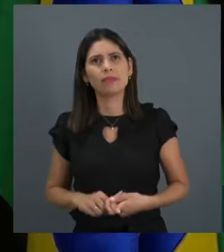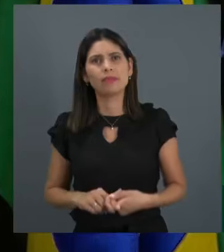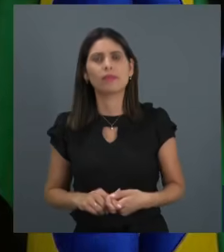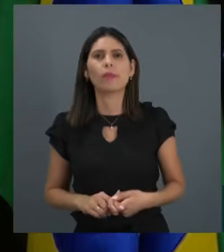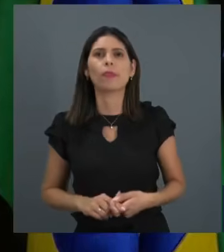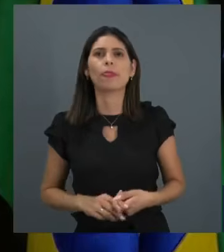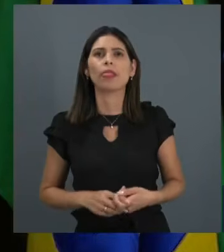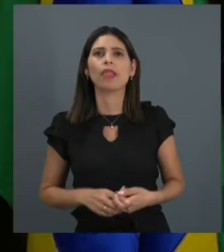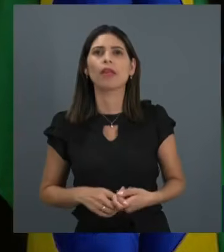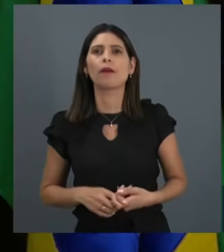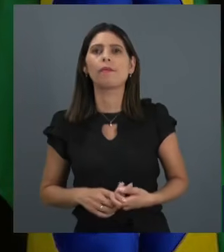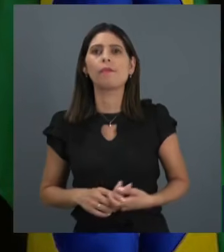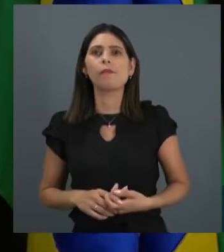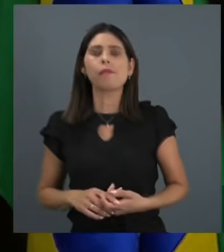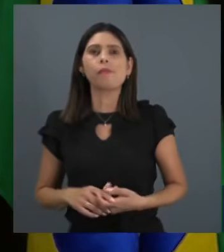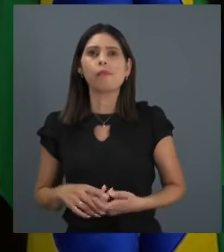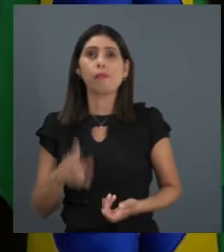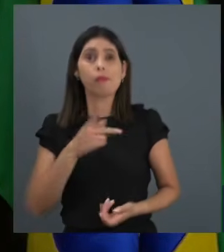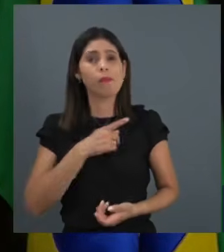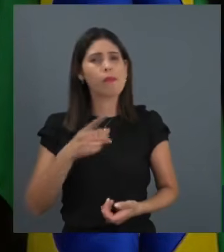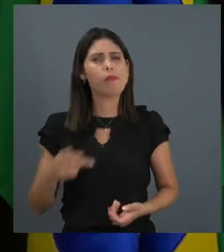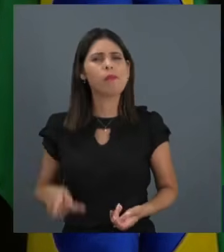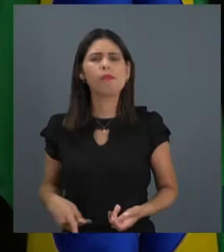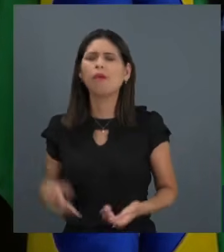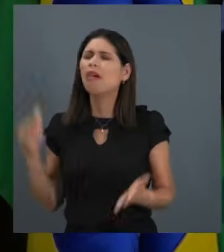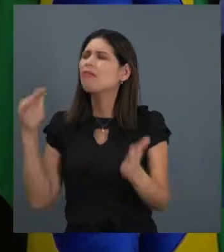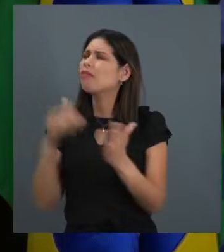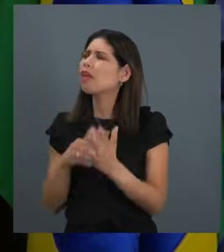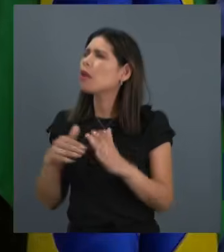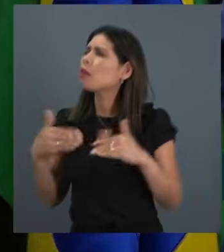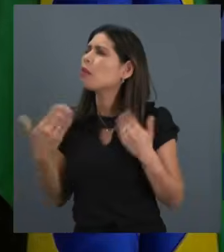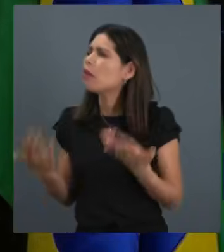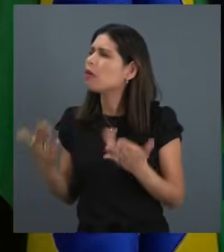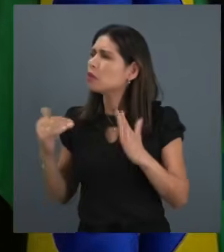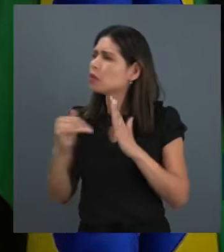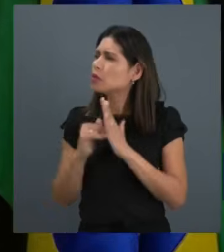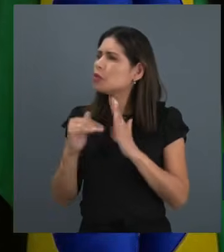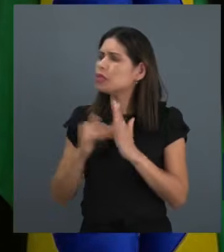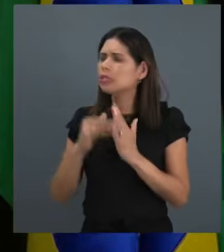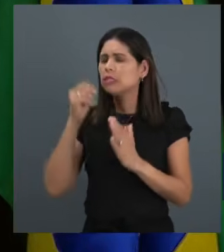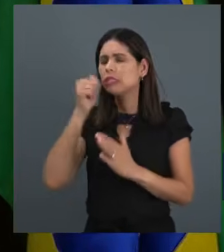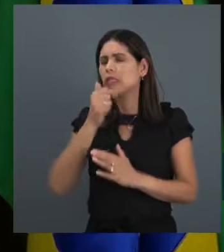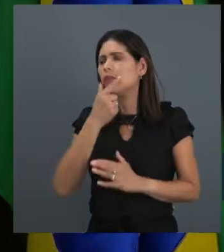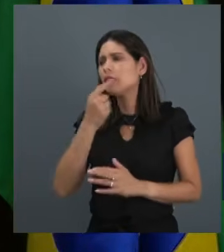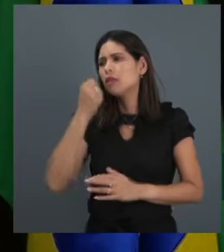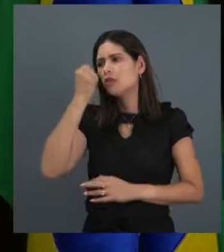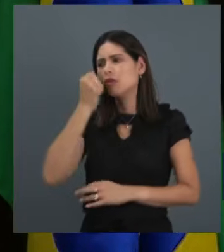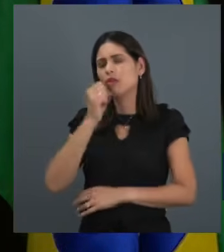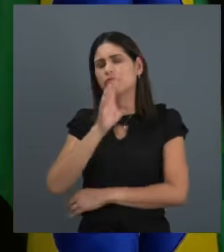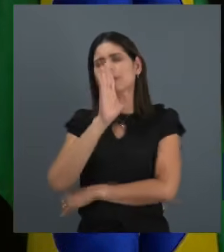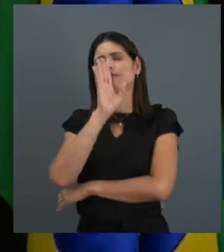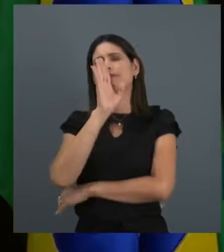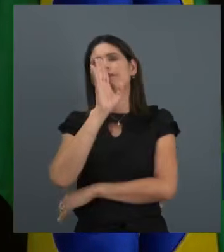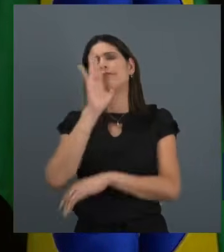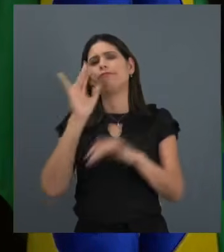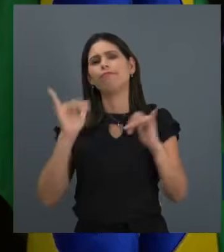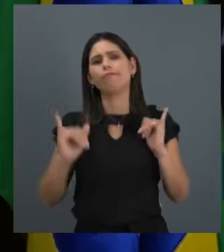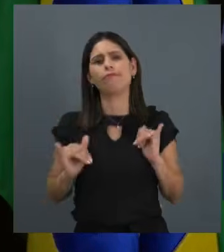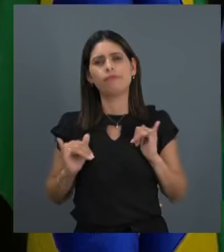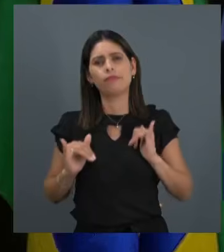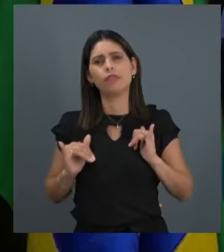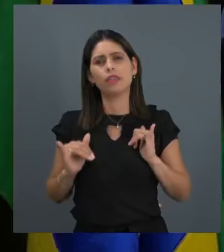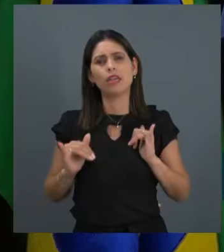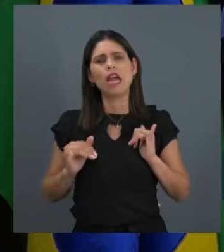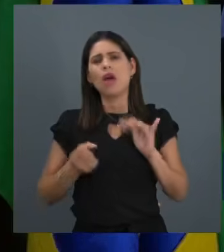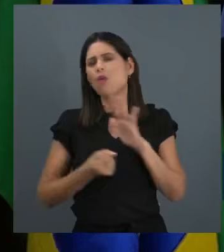Para terminar, senhor presidente, até quando o Senado vai ficar calado, omisso, inerte?